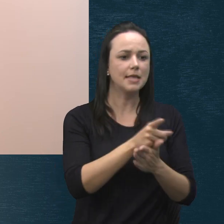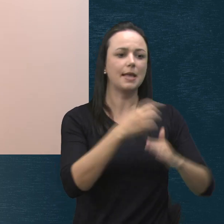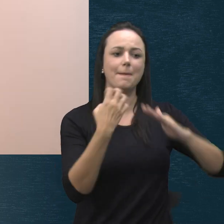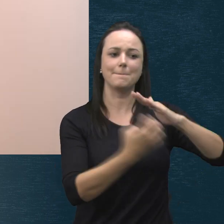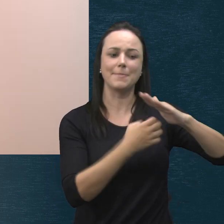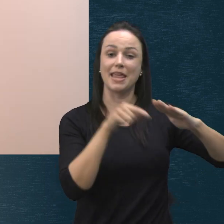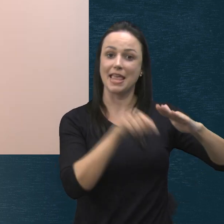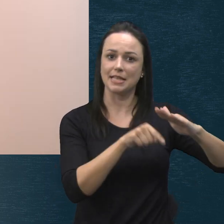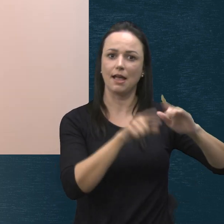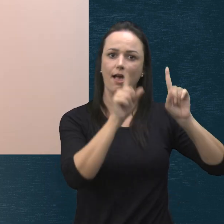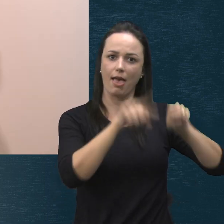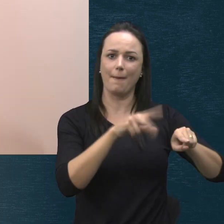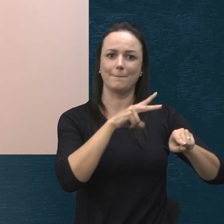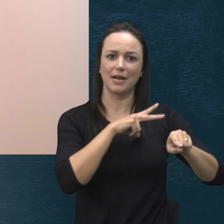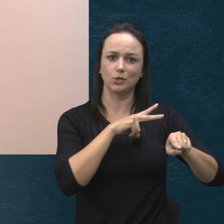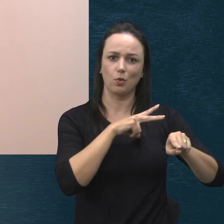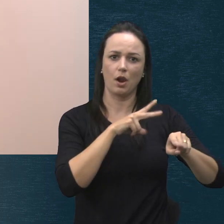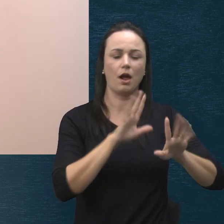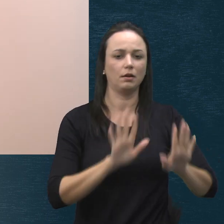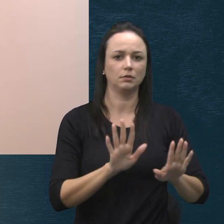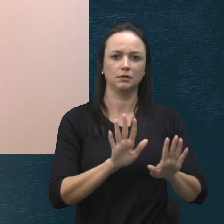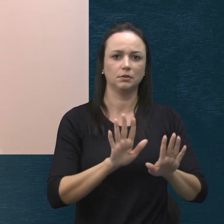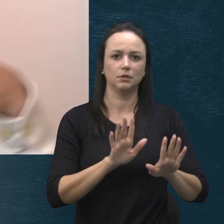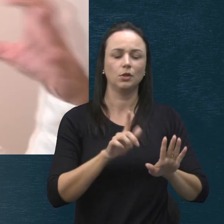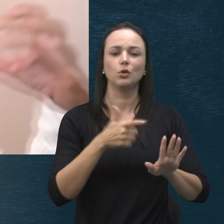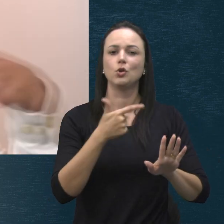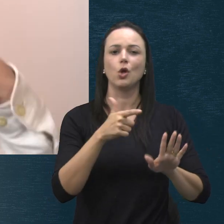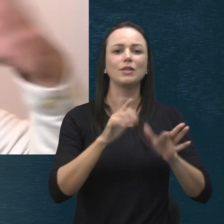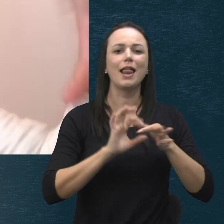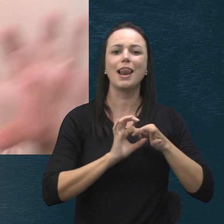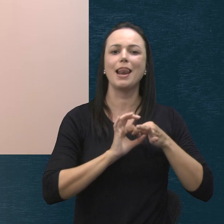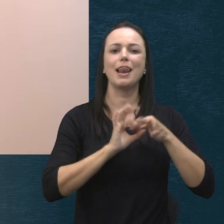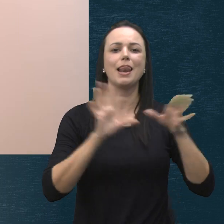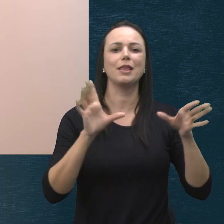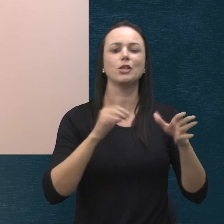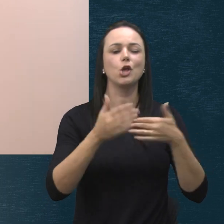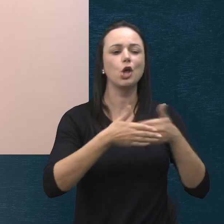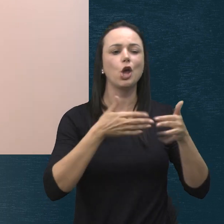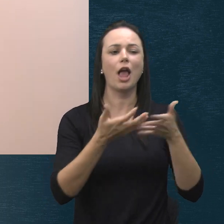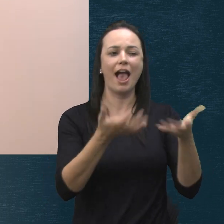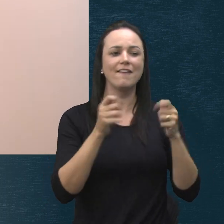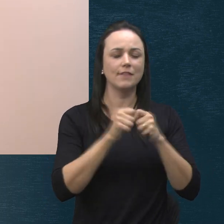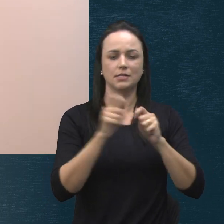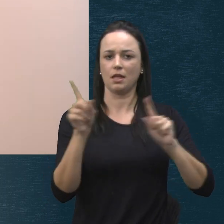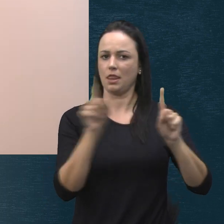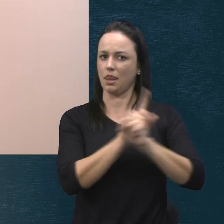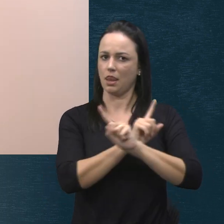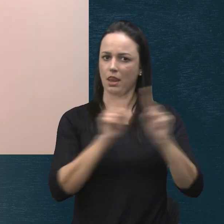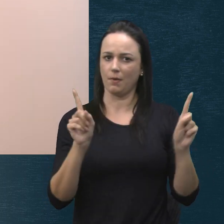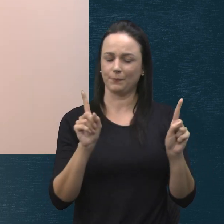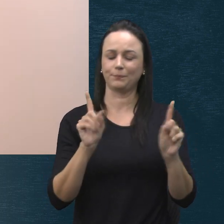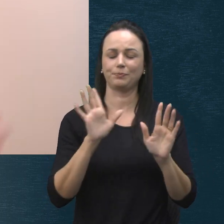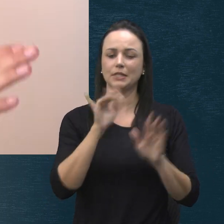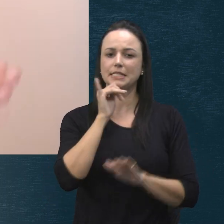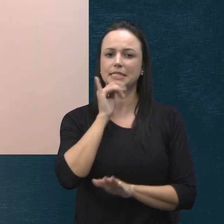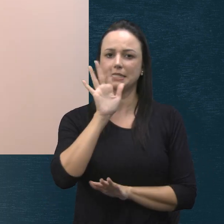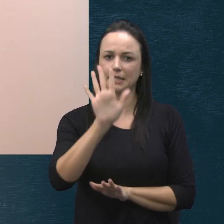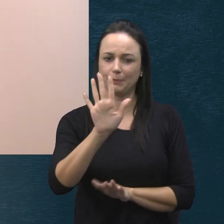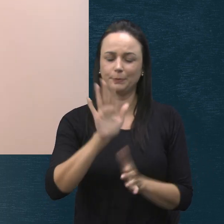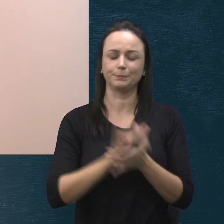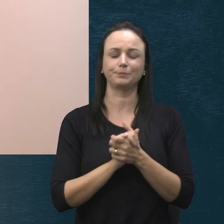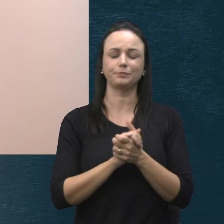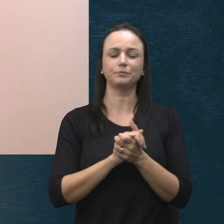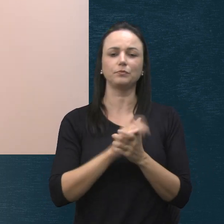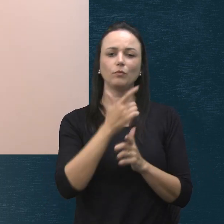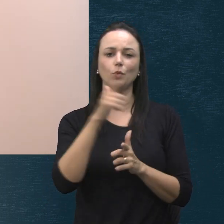empresa privada para um particular. Não tem a liberdade deles acertarem do jeito que eles quiserem. Vou dar um exemplo para vocês fora